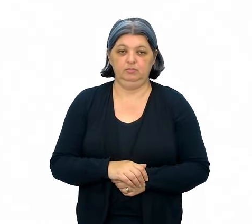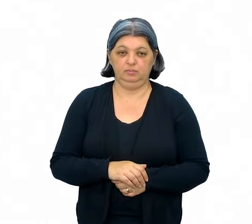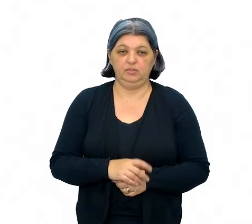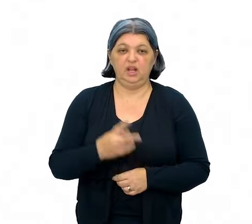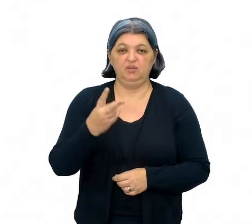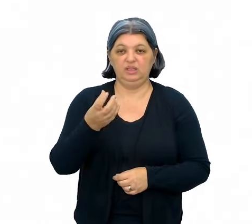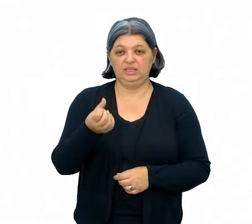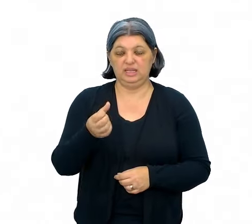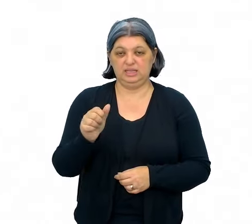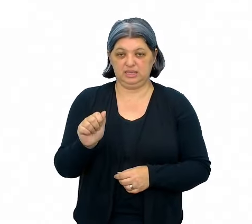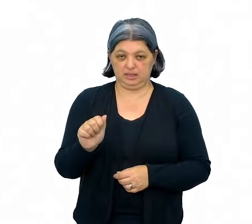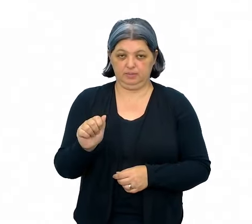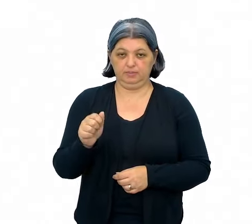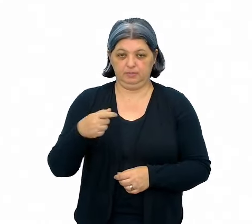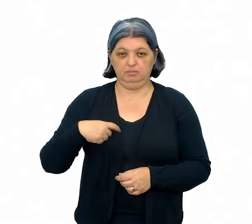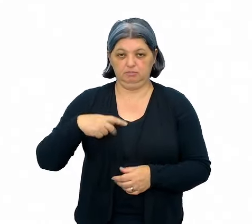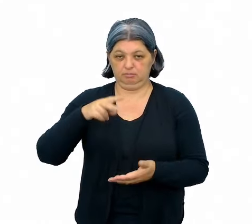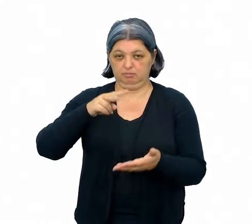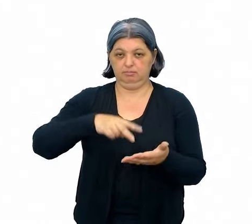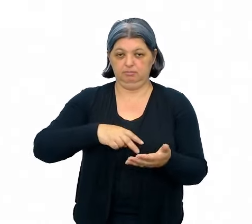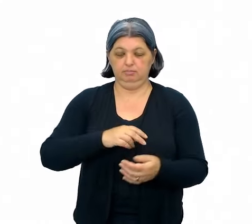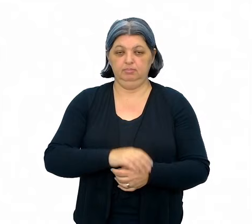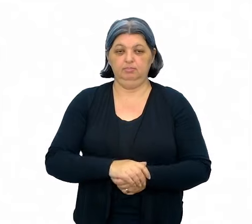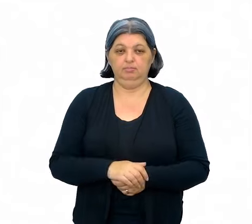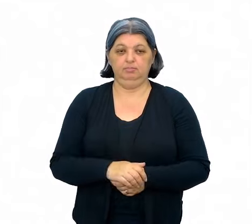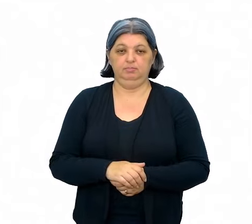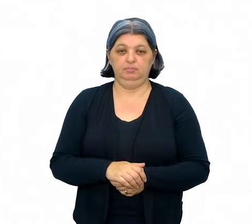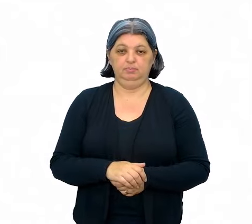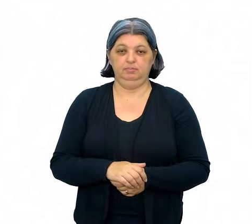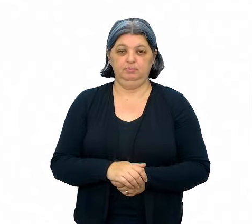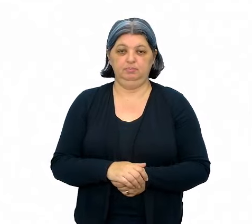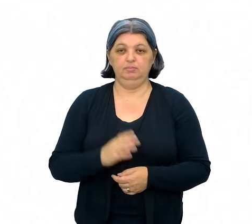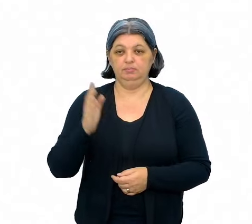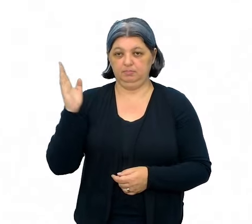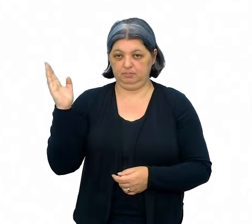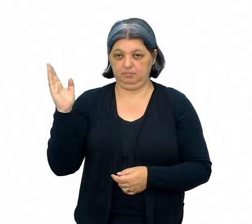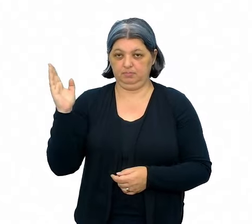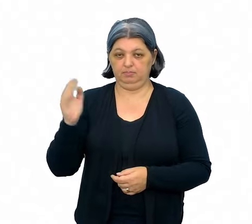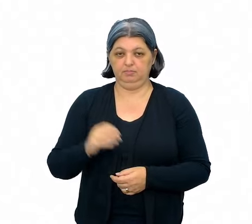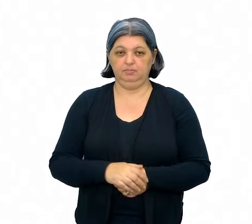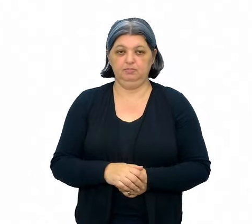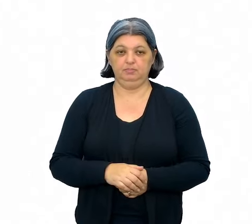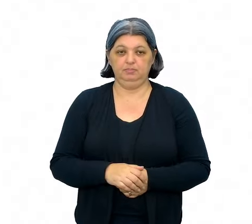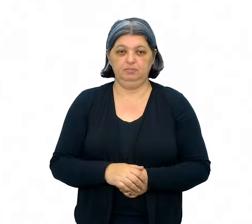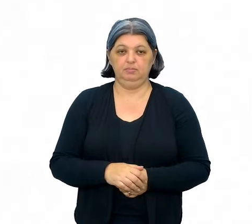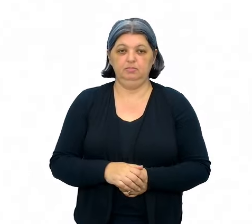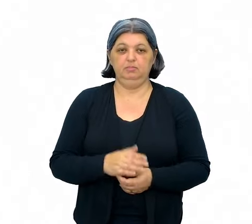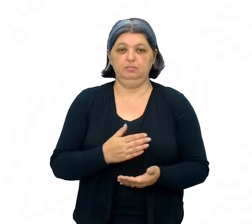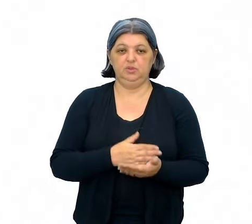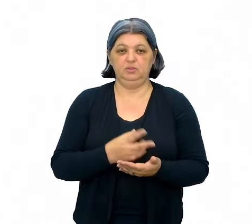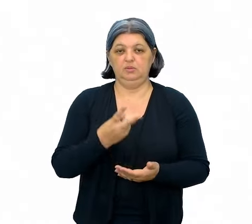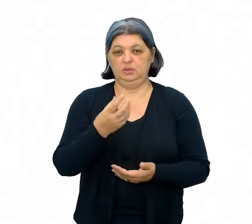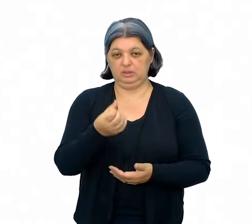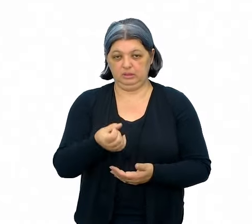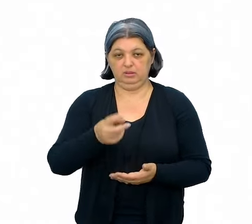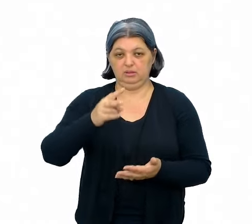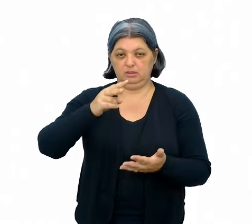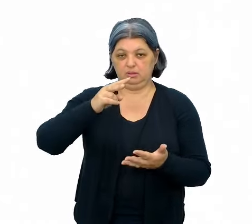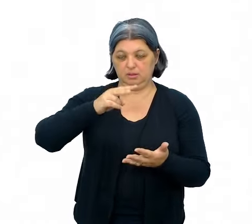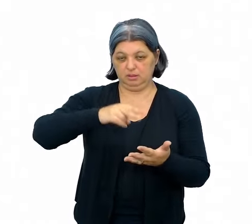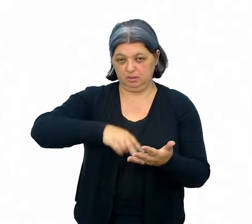26A, eu farei a leitura para vocês, elas estão aqui na tela, tá? Mas começando pela 26A, ler e